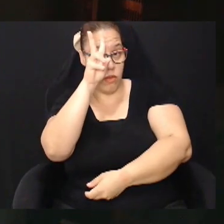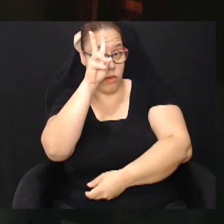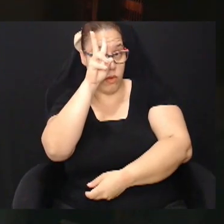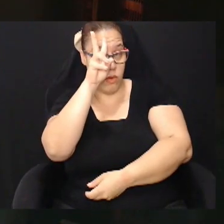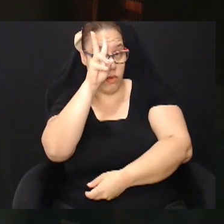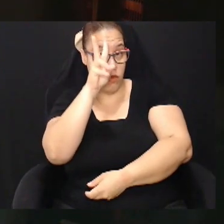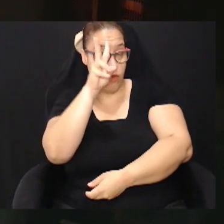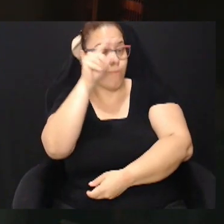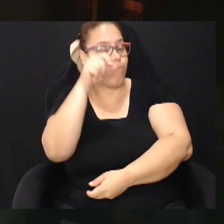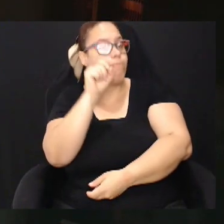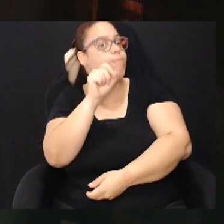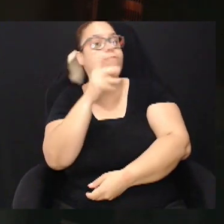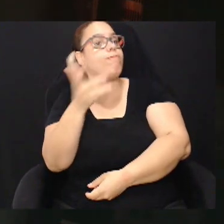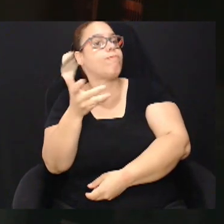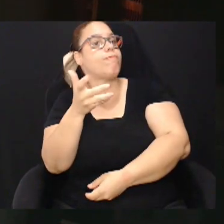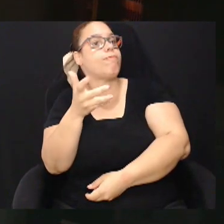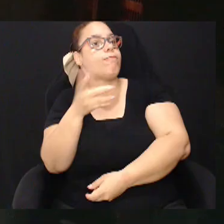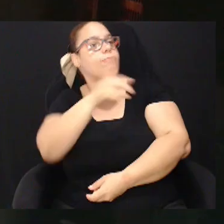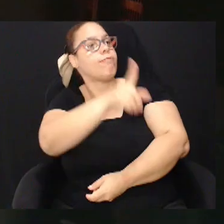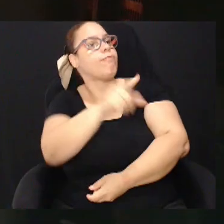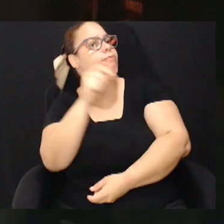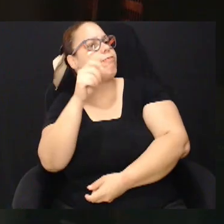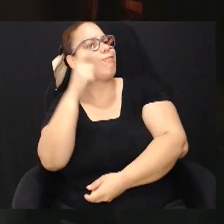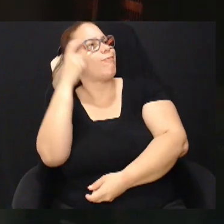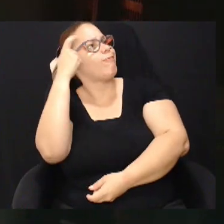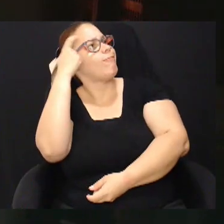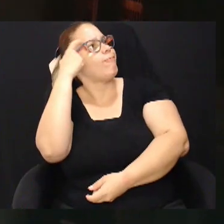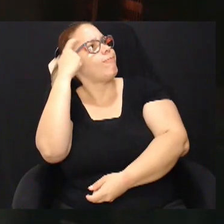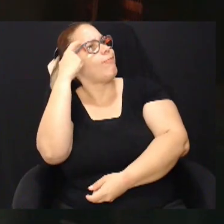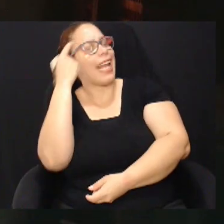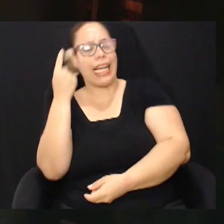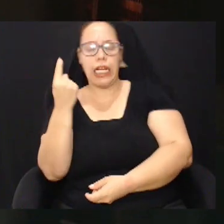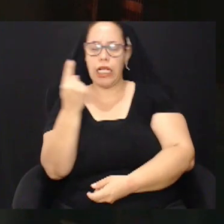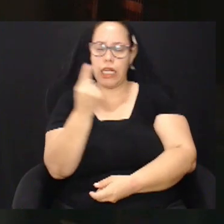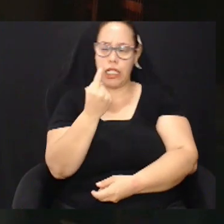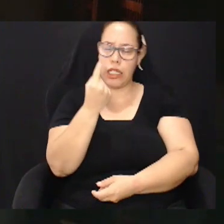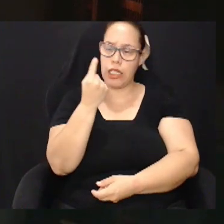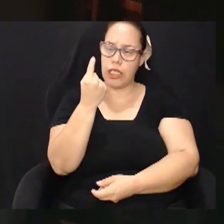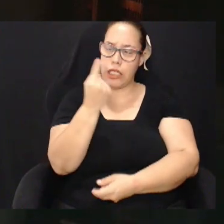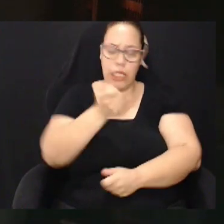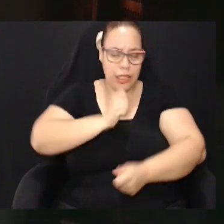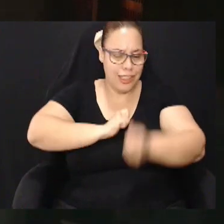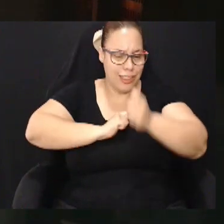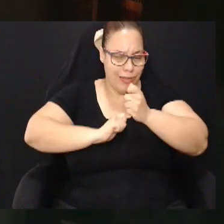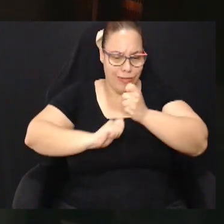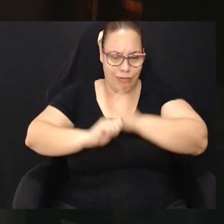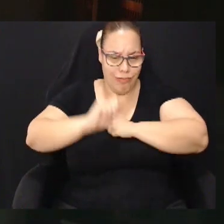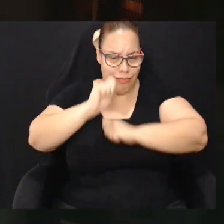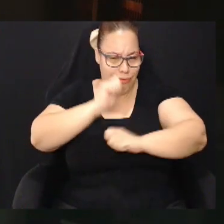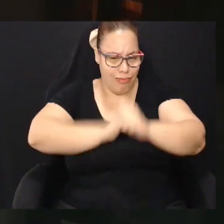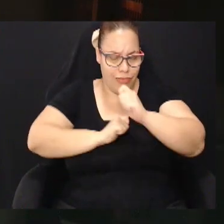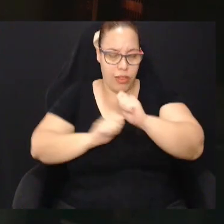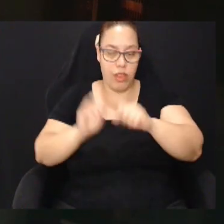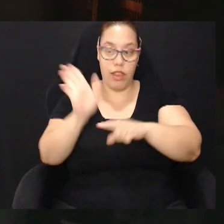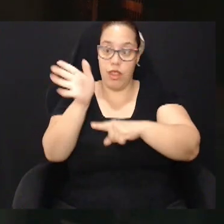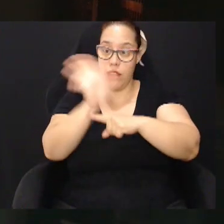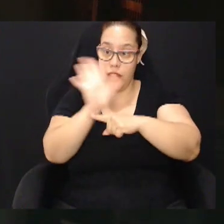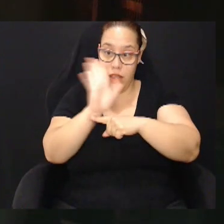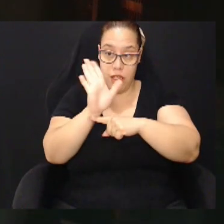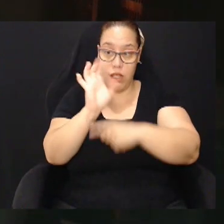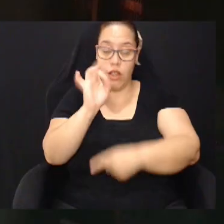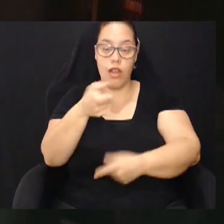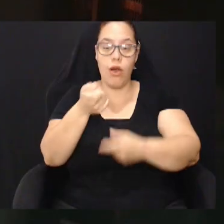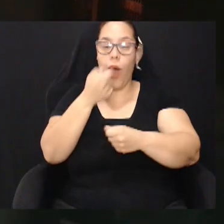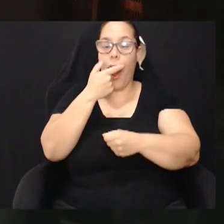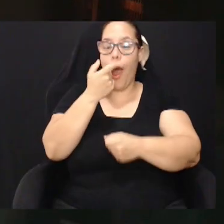aliás, uma forma de processar a solidão, a ansiedade e a incerteza. O cinema deixa de ser só pipoca e diversão para